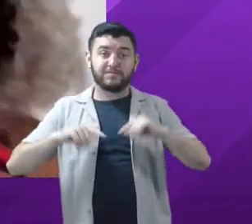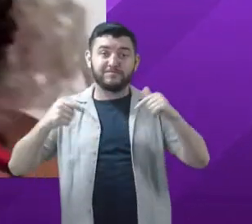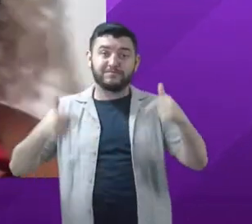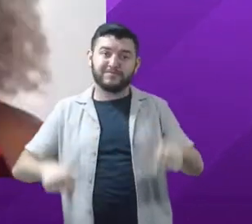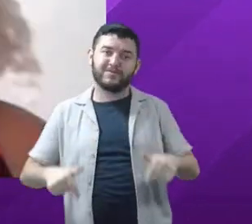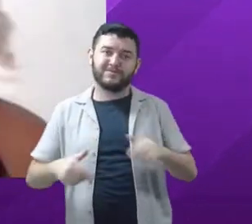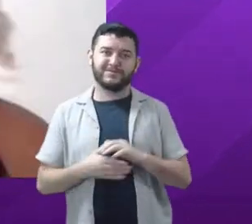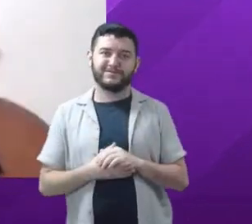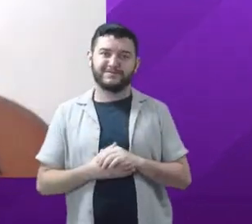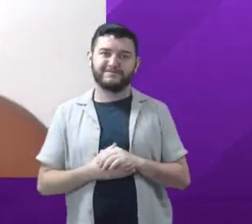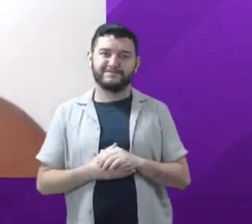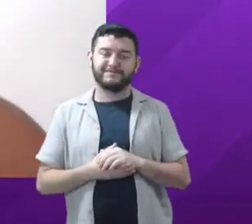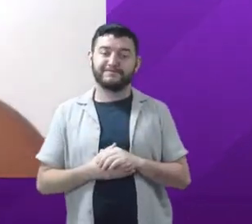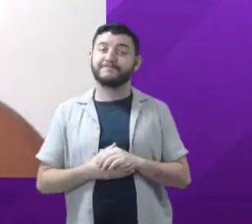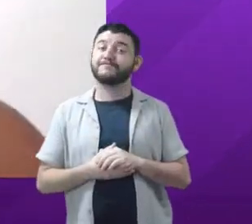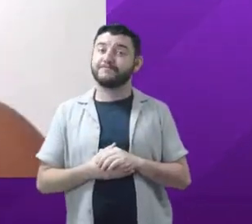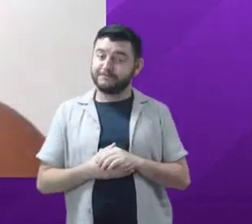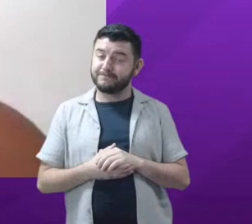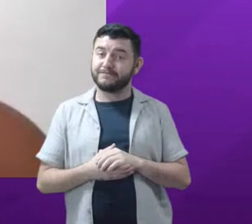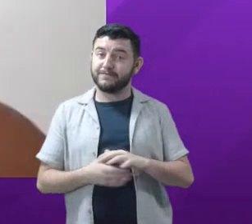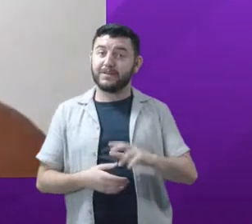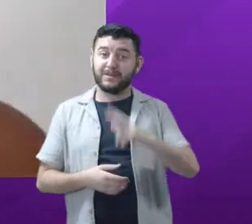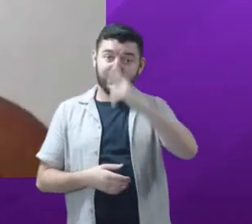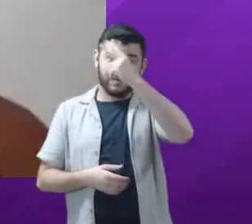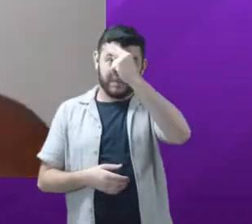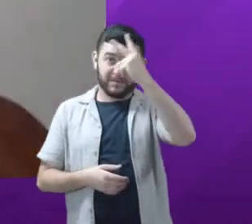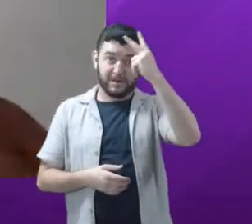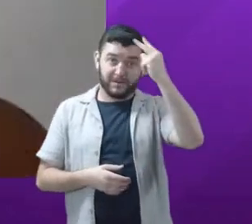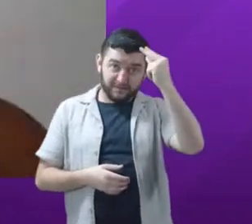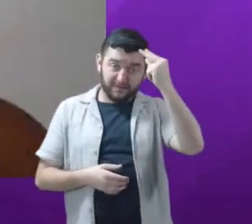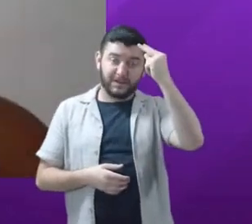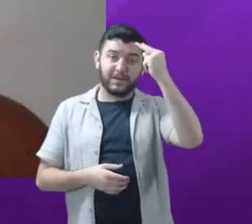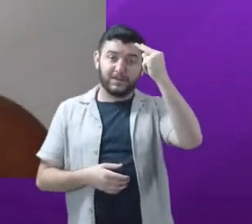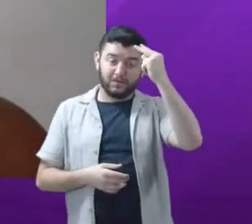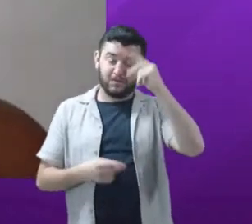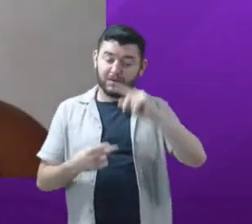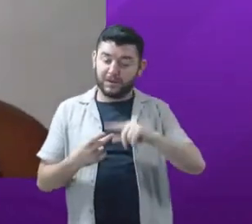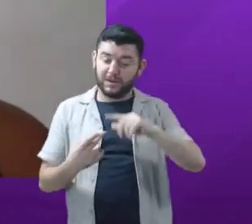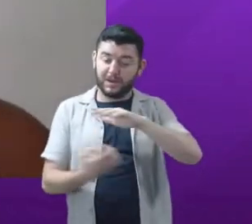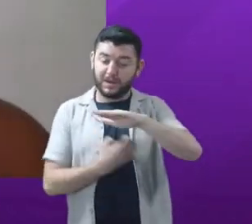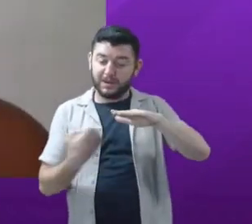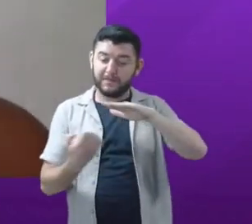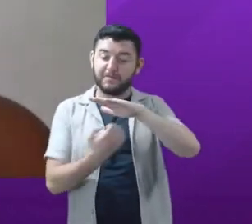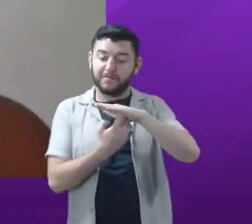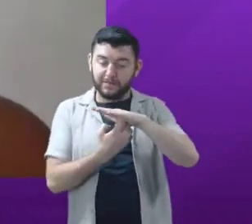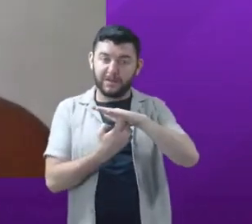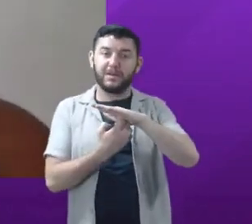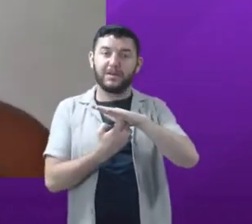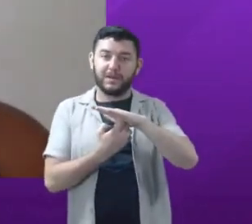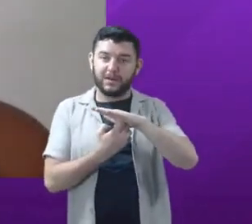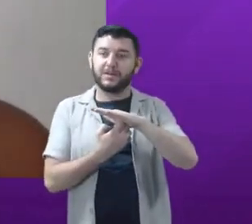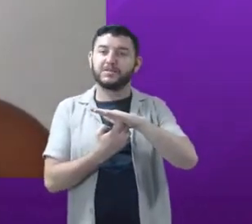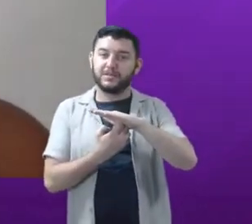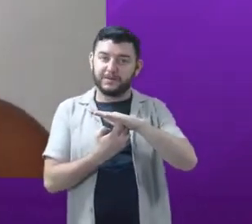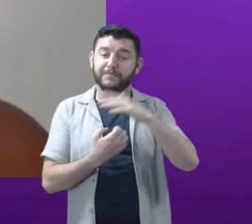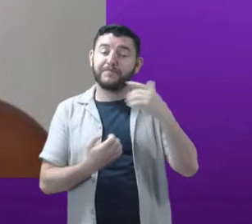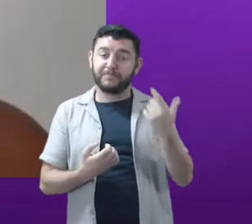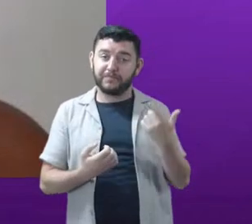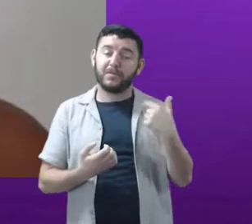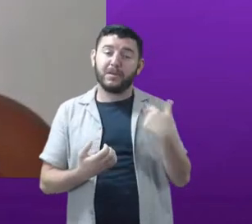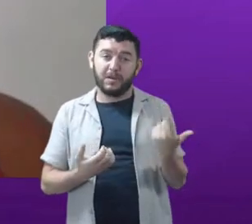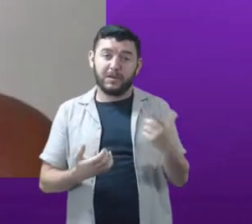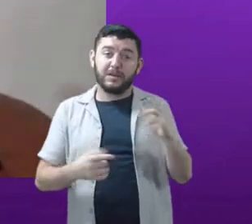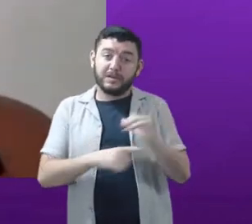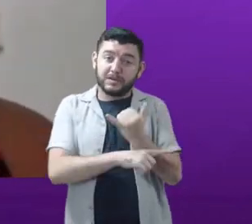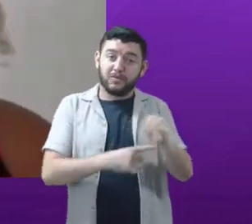foi um empecilho colocado pela prefeitura e pela Braskem para que essas pessoas recebessem algum tipo de ajuda